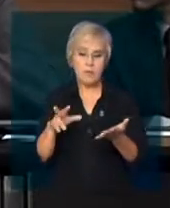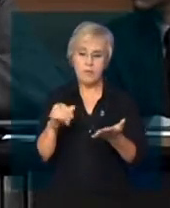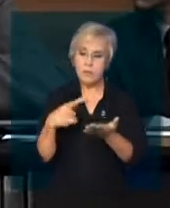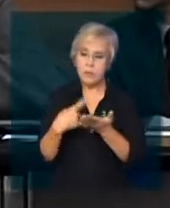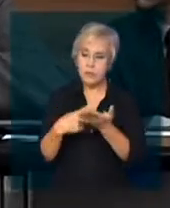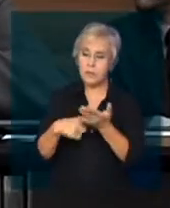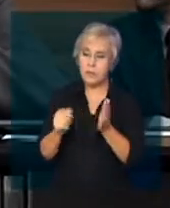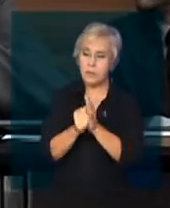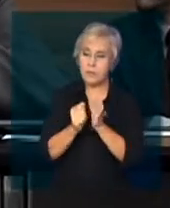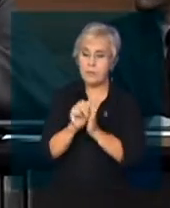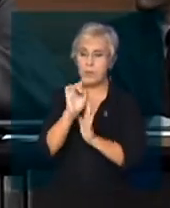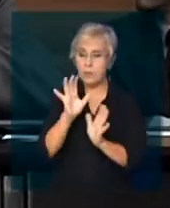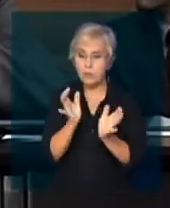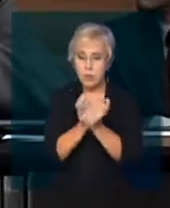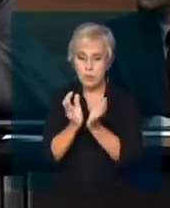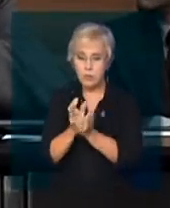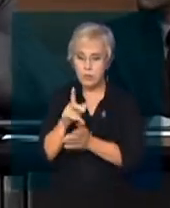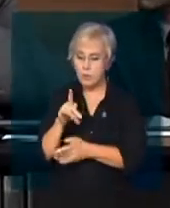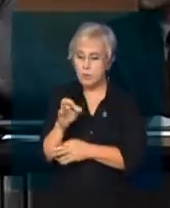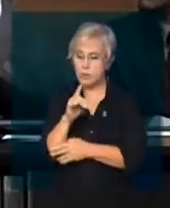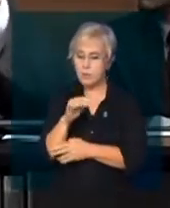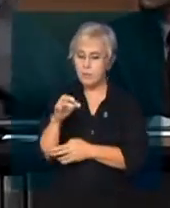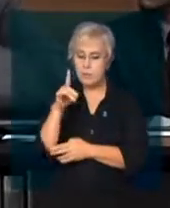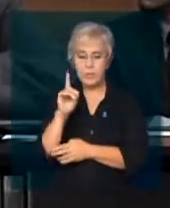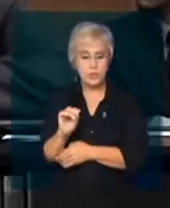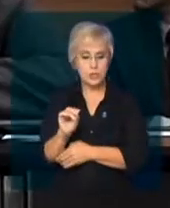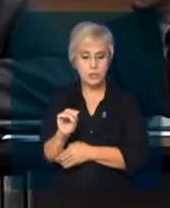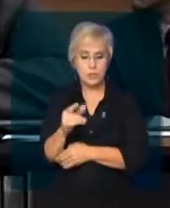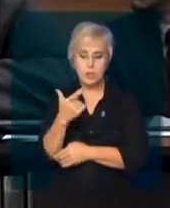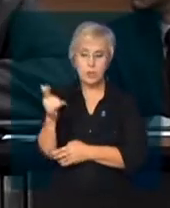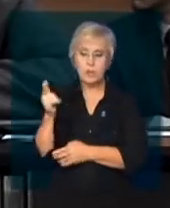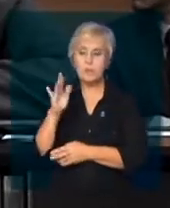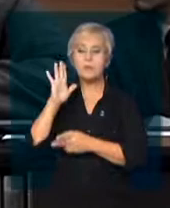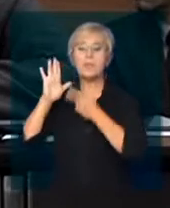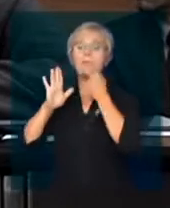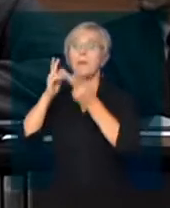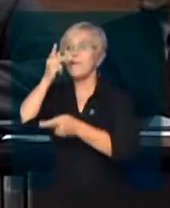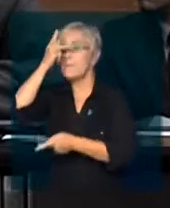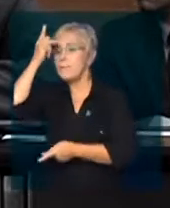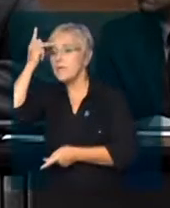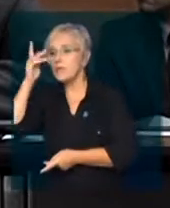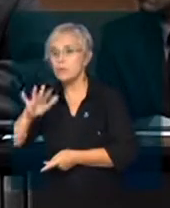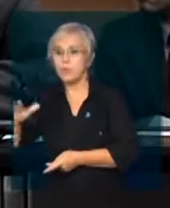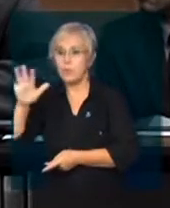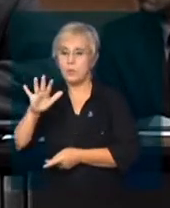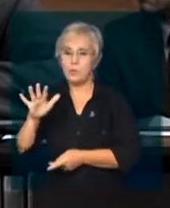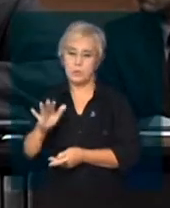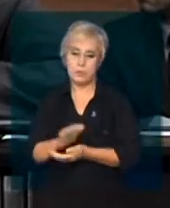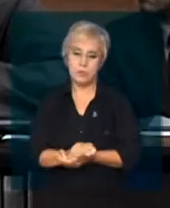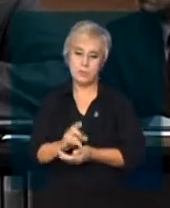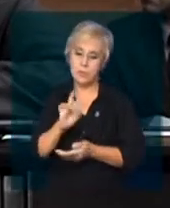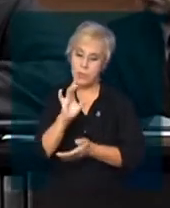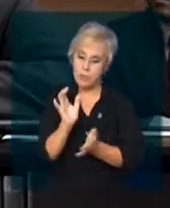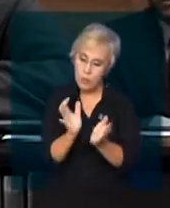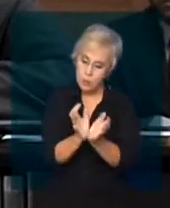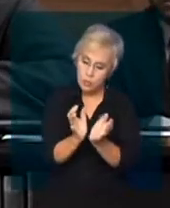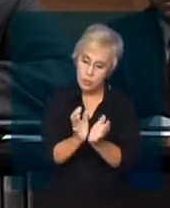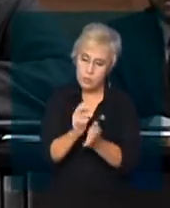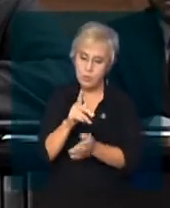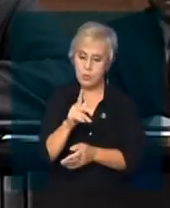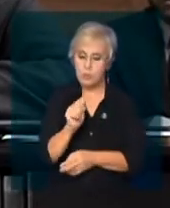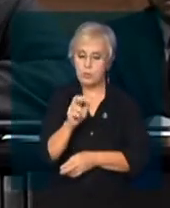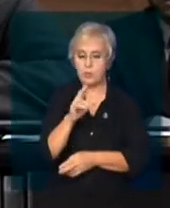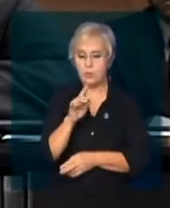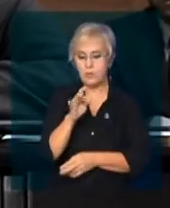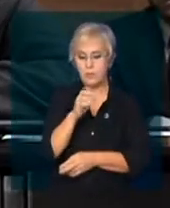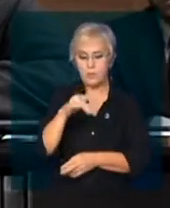apenas partidária e não teria como, você teria como ter critério para distribuir para o partido. Então, eu, na minha opinião,